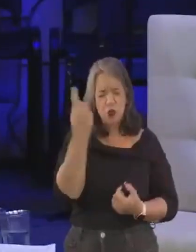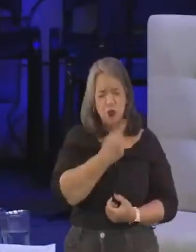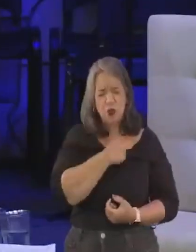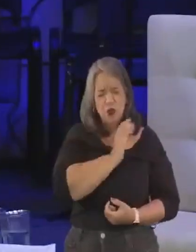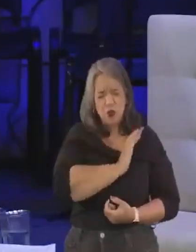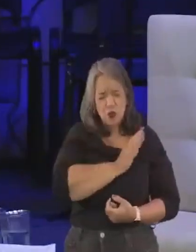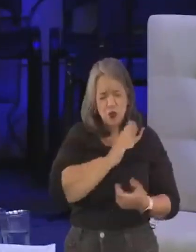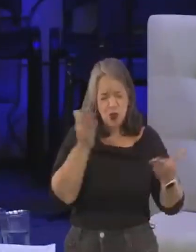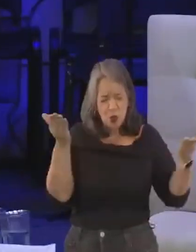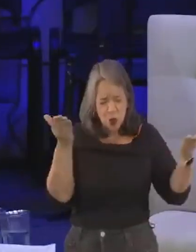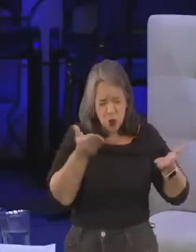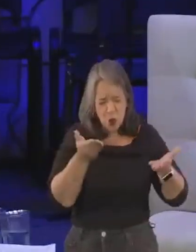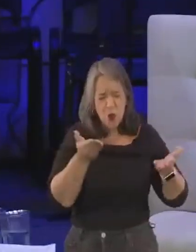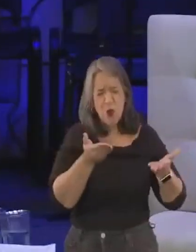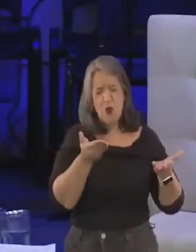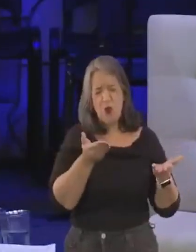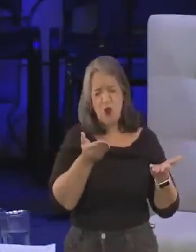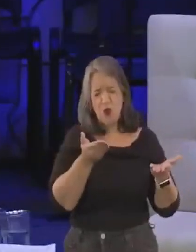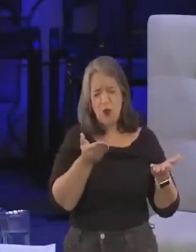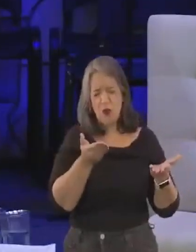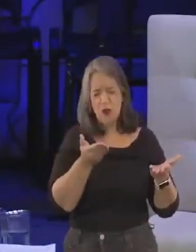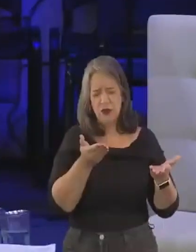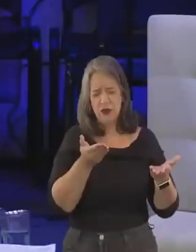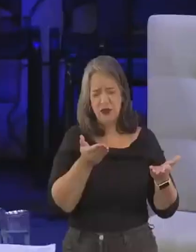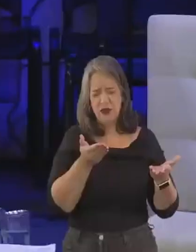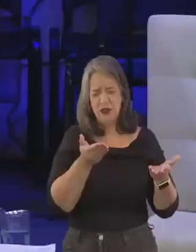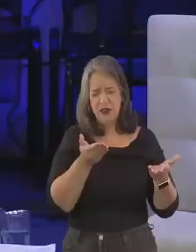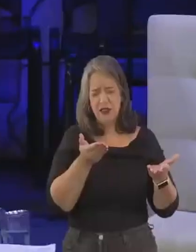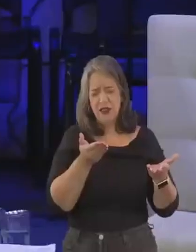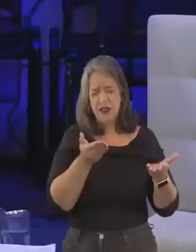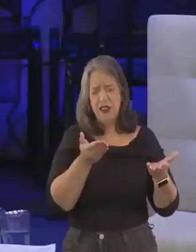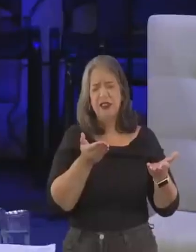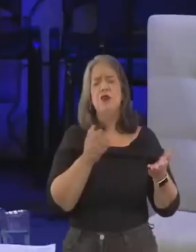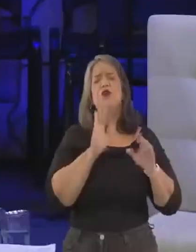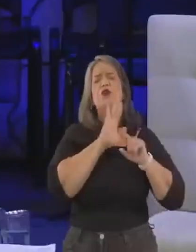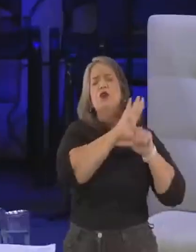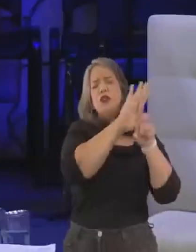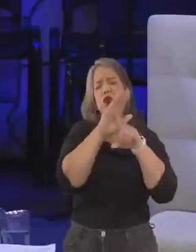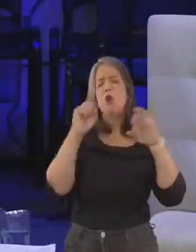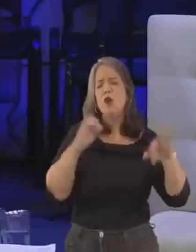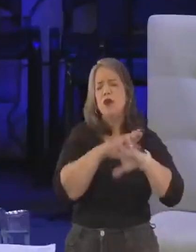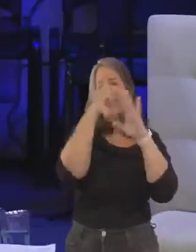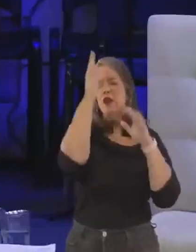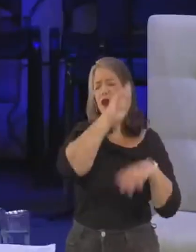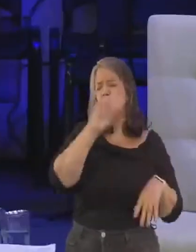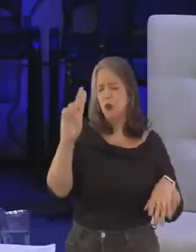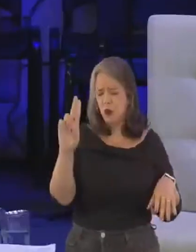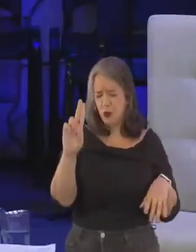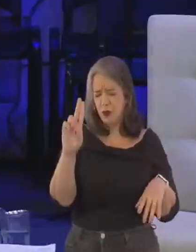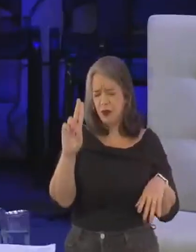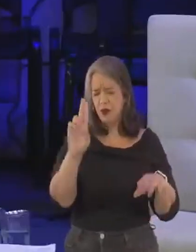neste momento, e usa o Teu servo para a glória do Teu nome, em nome de Jesus.